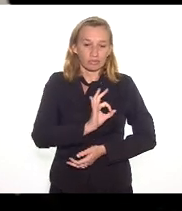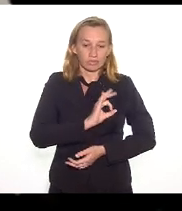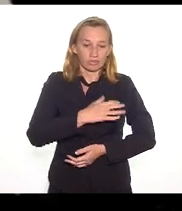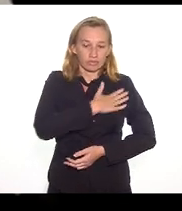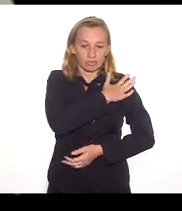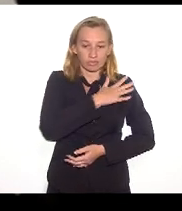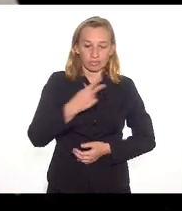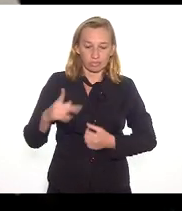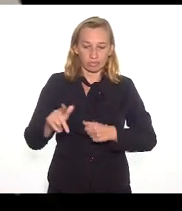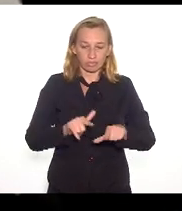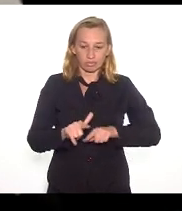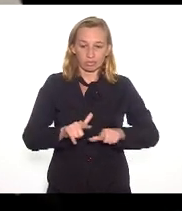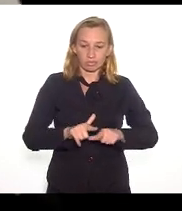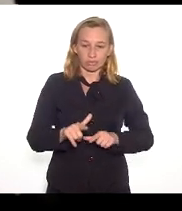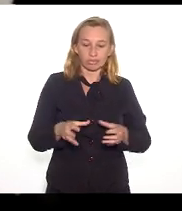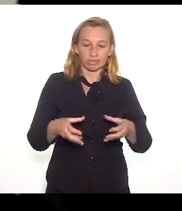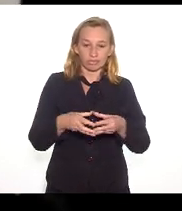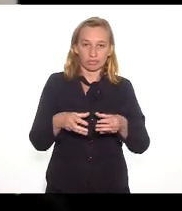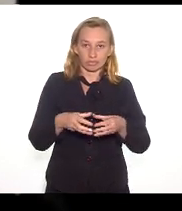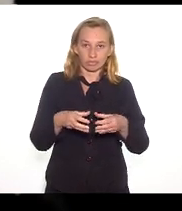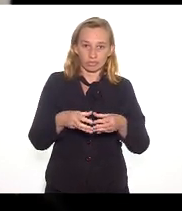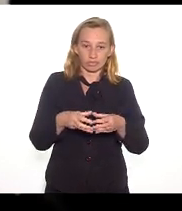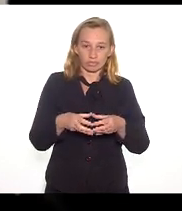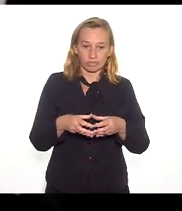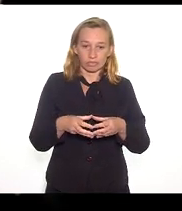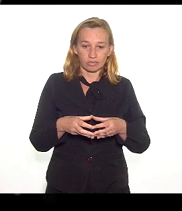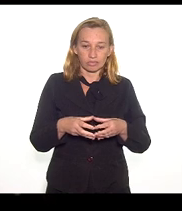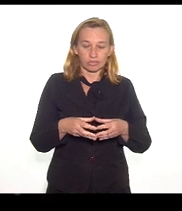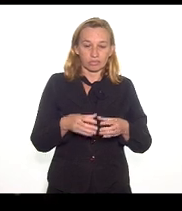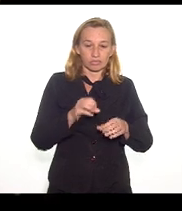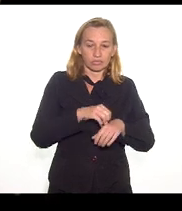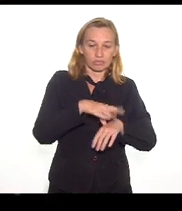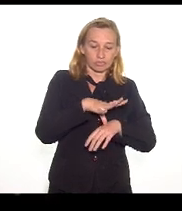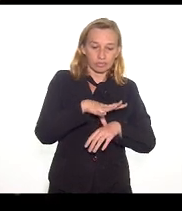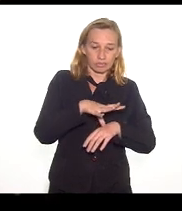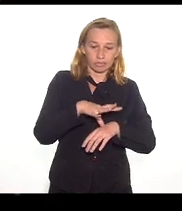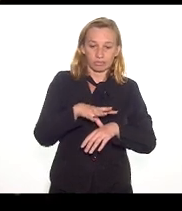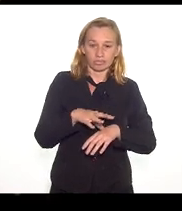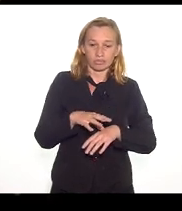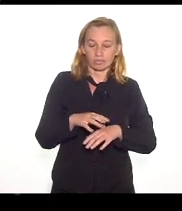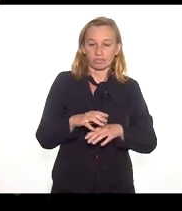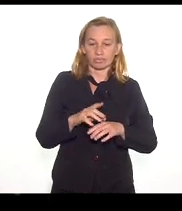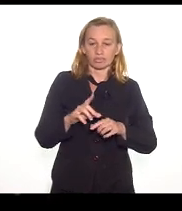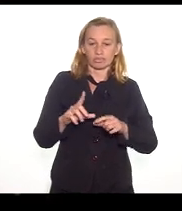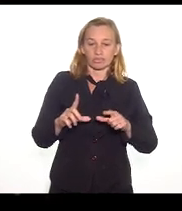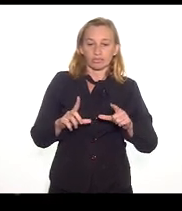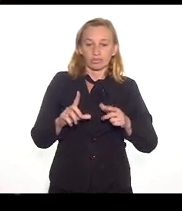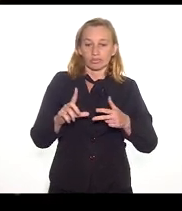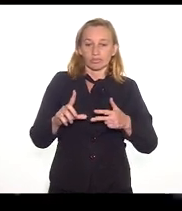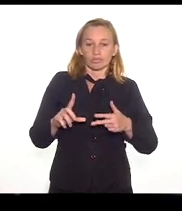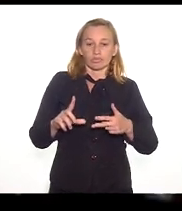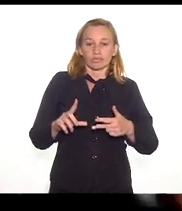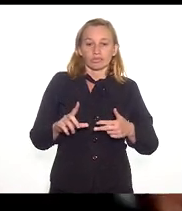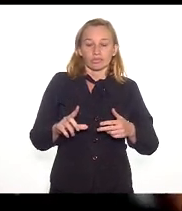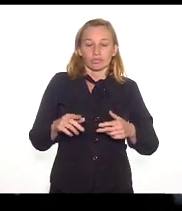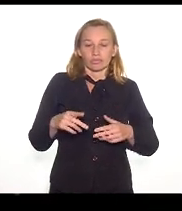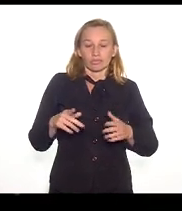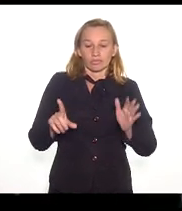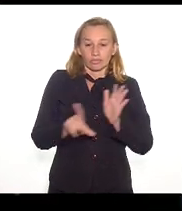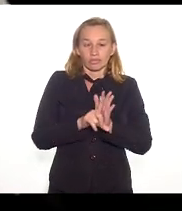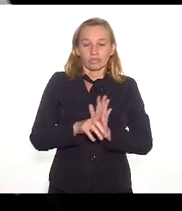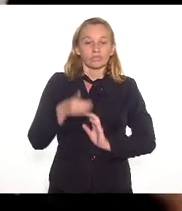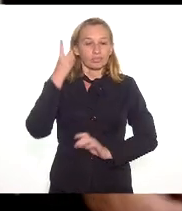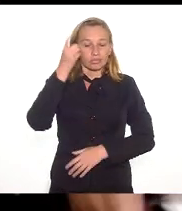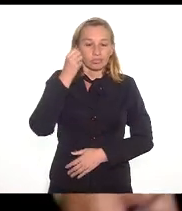que menciona, pendente de pareceres das comissões, da Comissão de Indicação Legislativa. Para emitir parecer pela Comissão de Indicação Legislativa, deputado